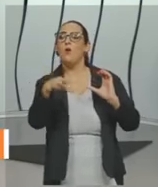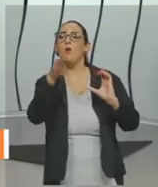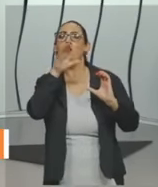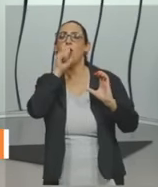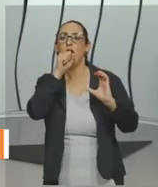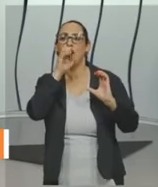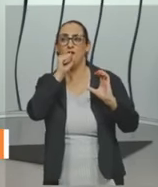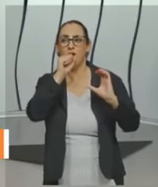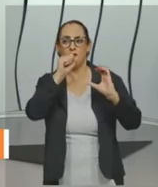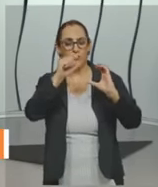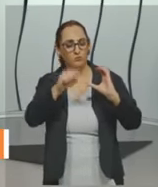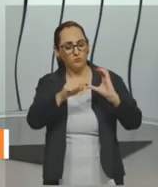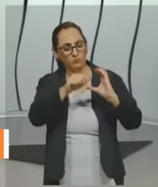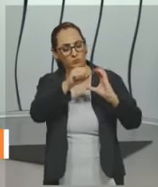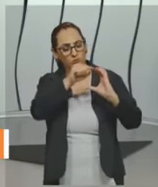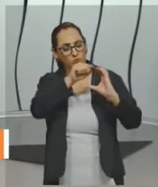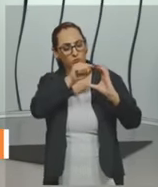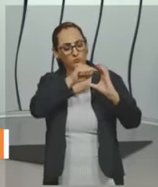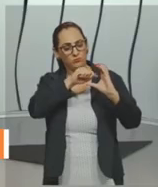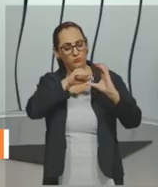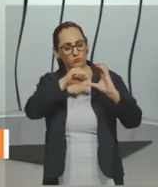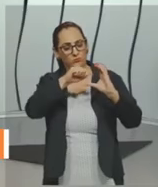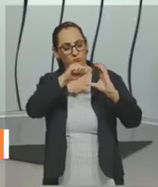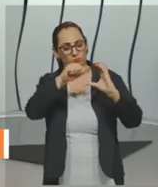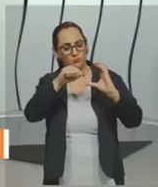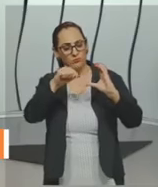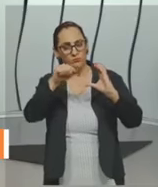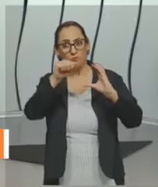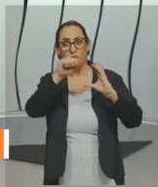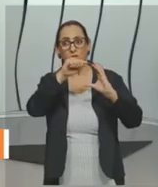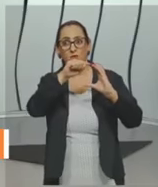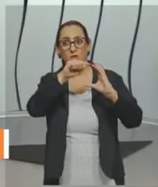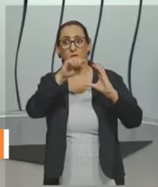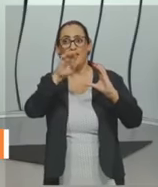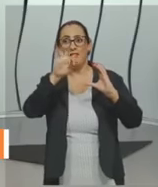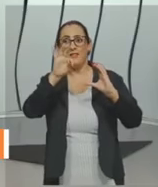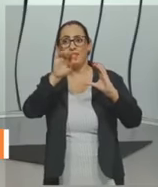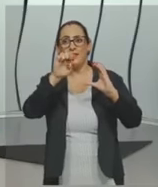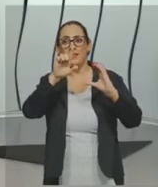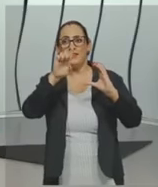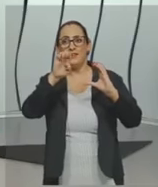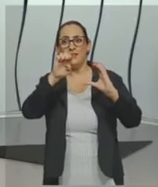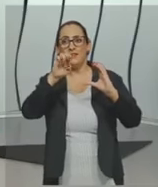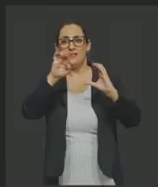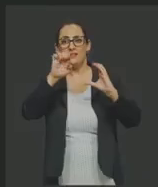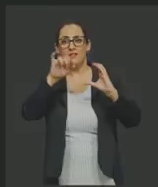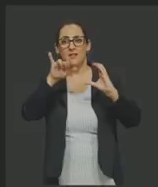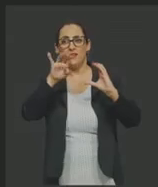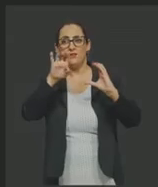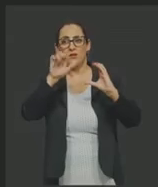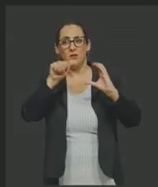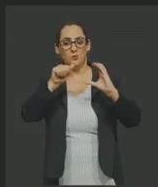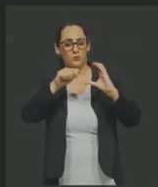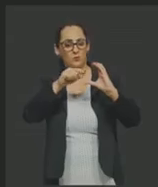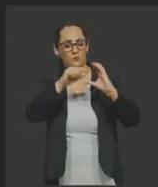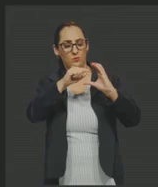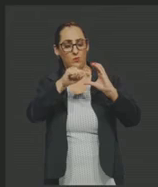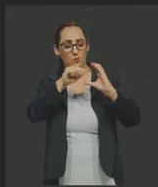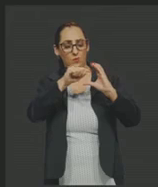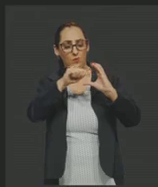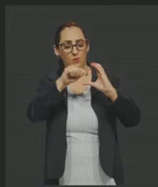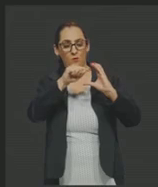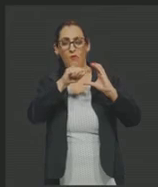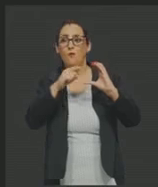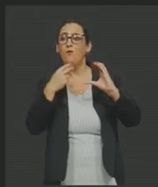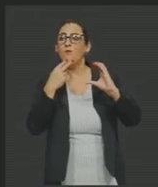maior, chamada de telencéfalo. Nós temos de verdinho aqui o diencéfalo. Nós